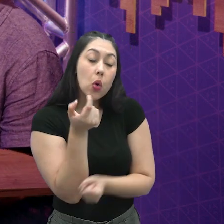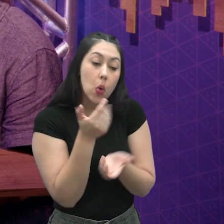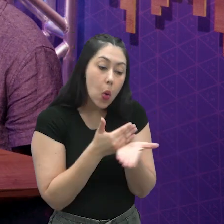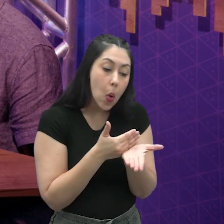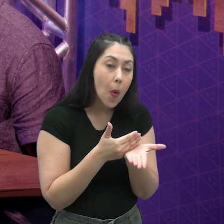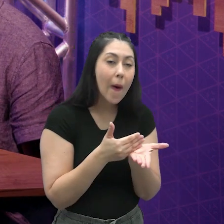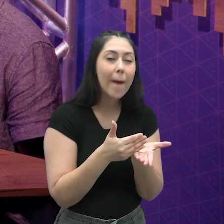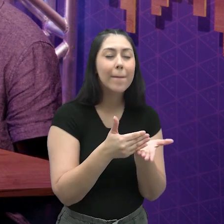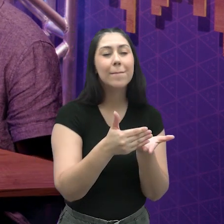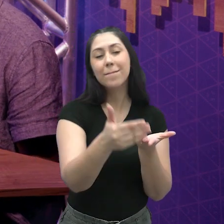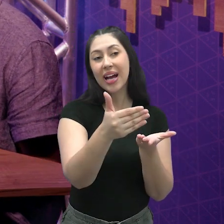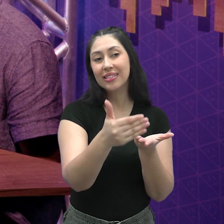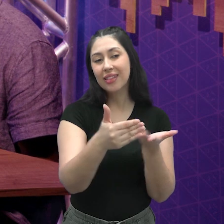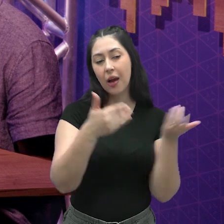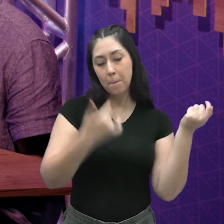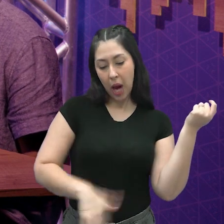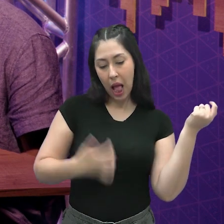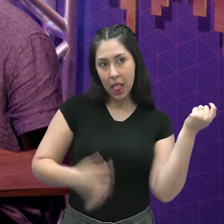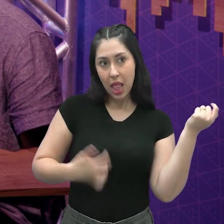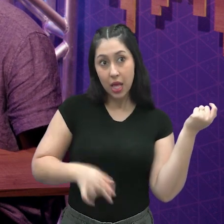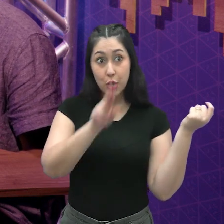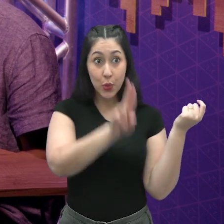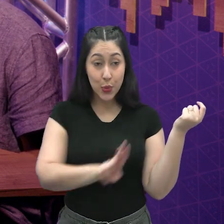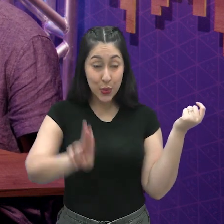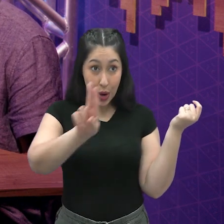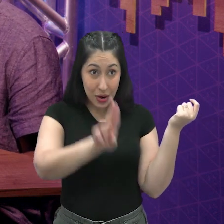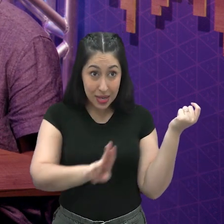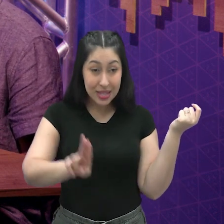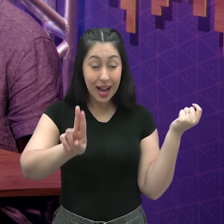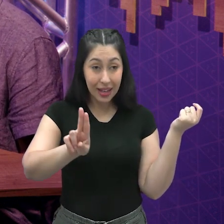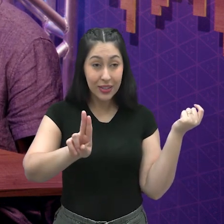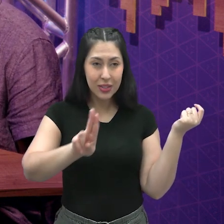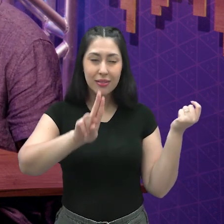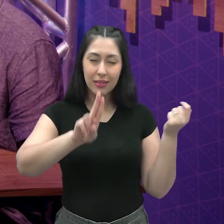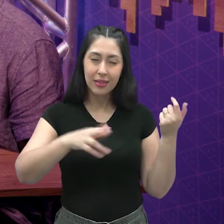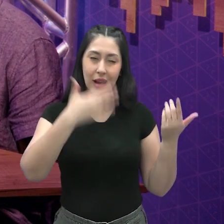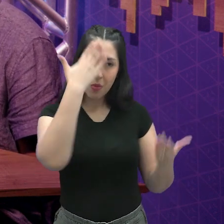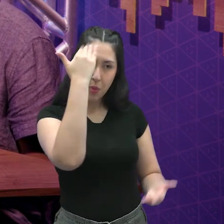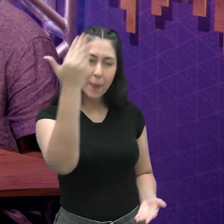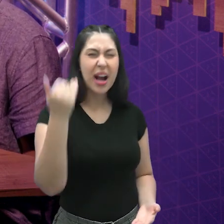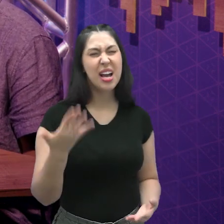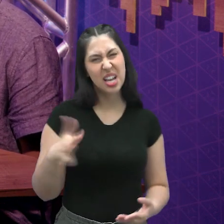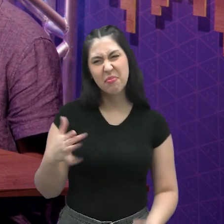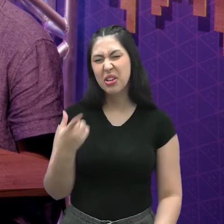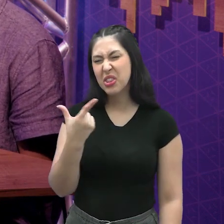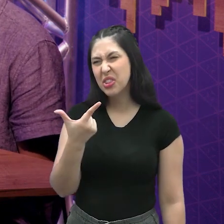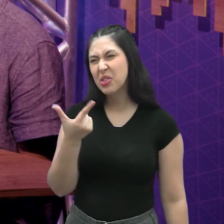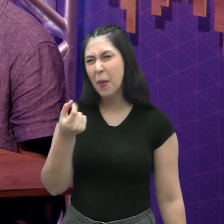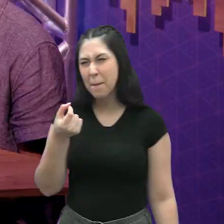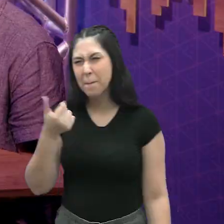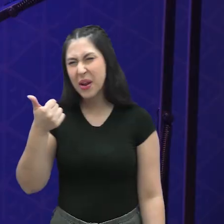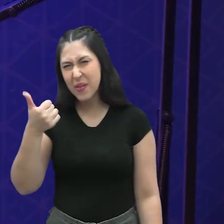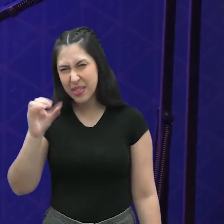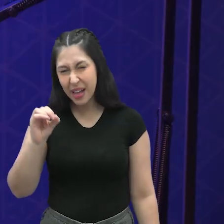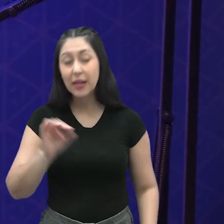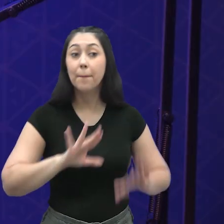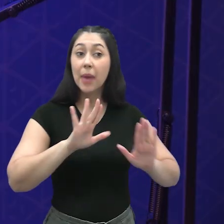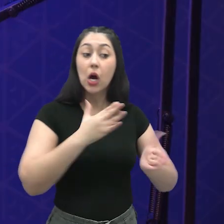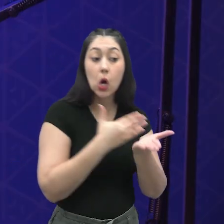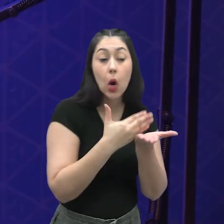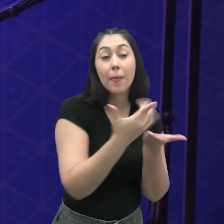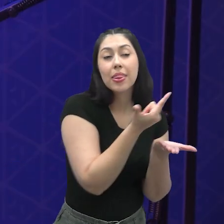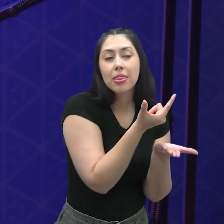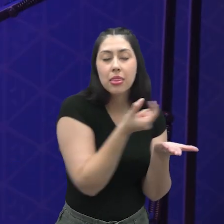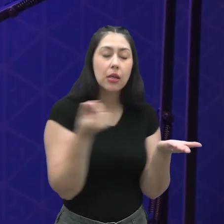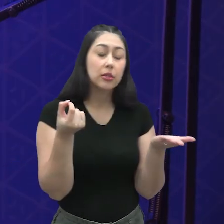o início do sertanejo universitário, que vai se popularizar um pouco mais lá na frente, Em por volta de 2010, tal. mas que surge em